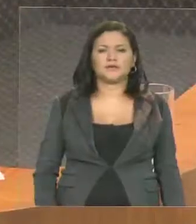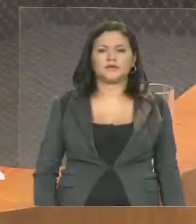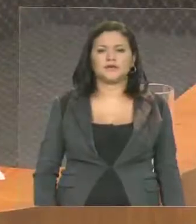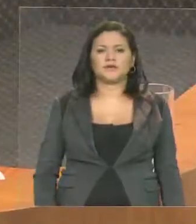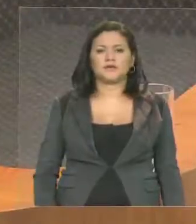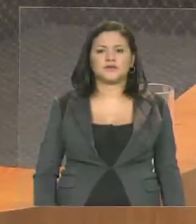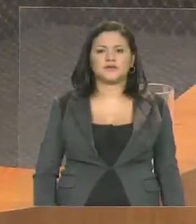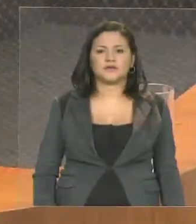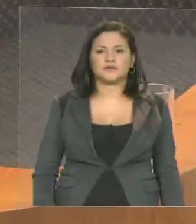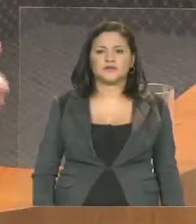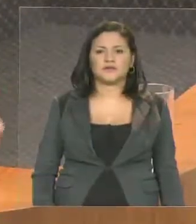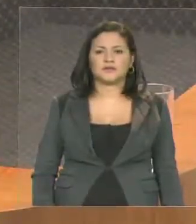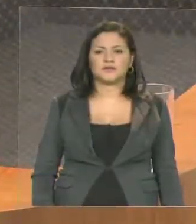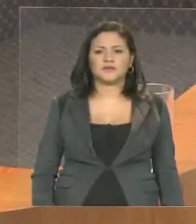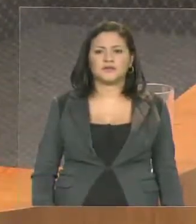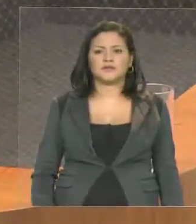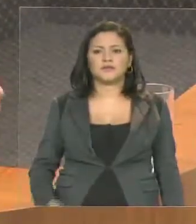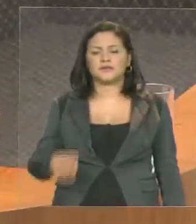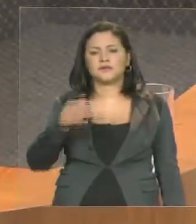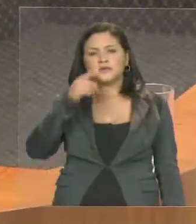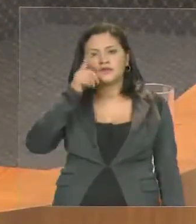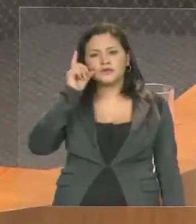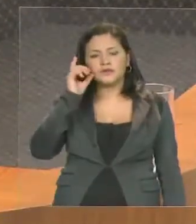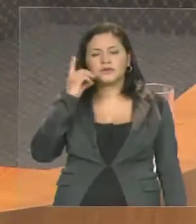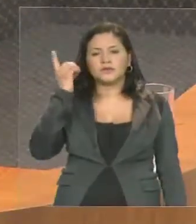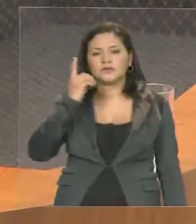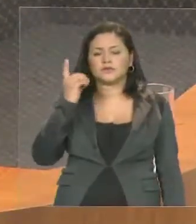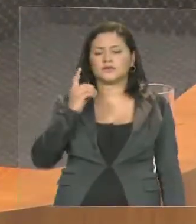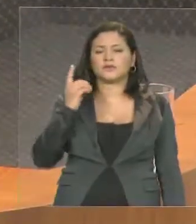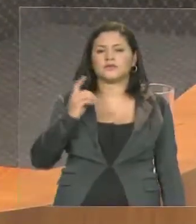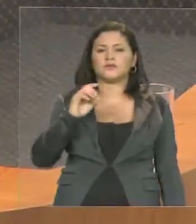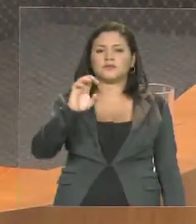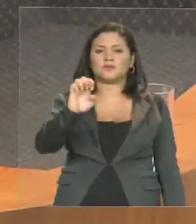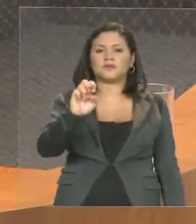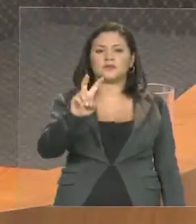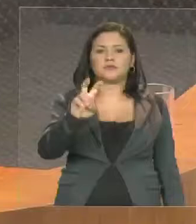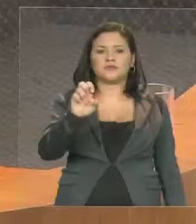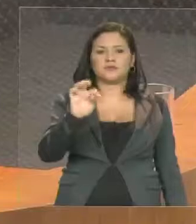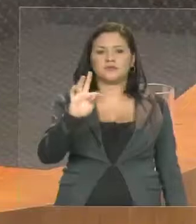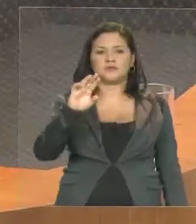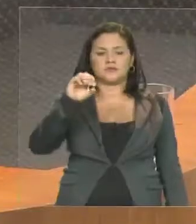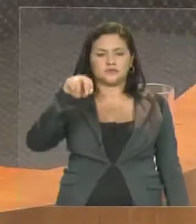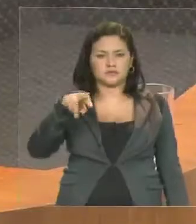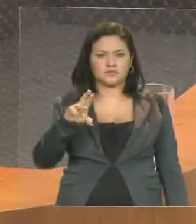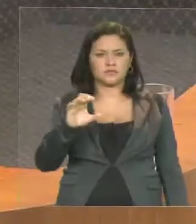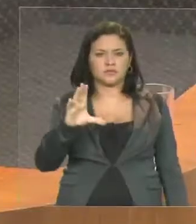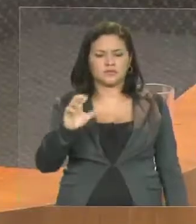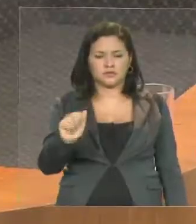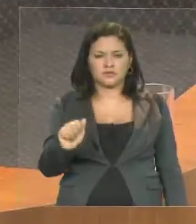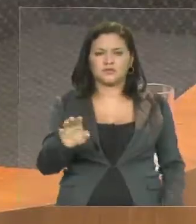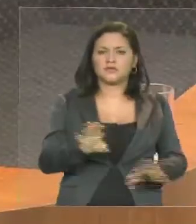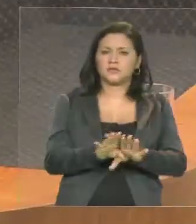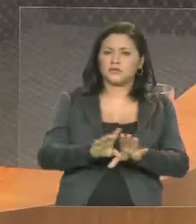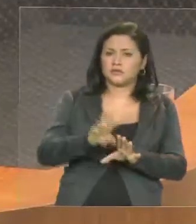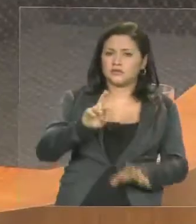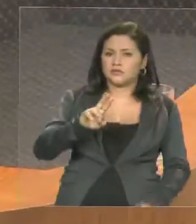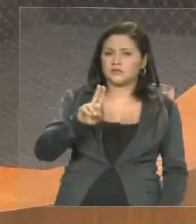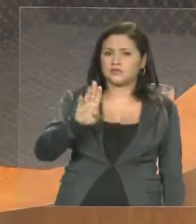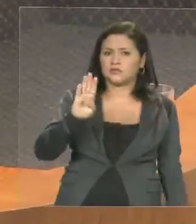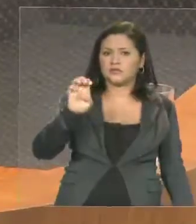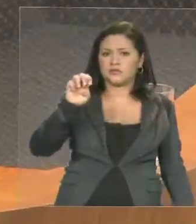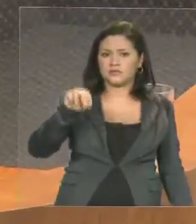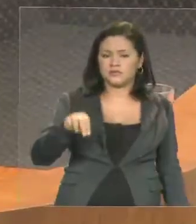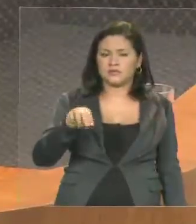um vídeo onde o deputado Everton Rocha, líder do PDT na Câmara, se pronunciou, juntamente com o deputado Rubem Júnior, líder e coordenador da bancada,